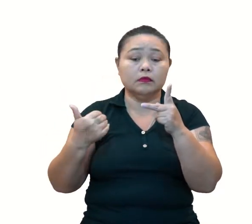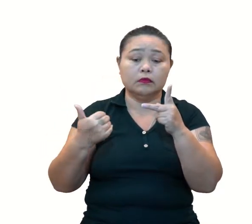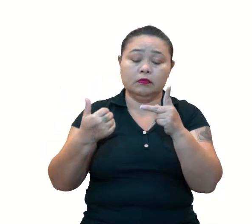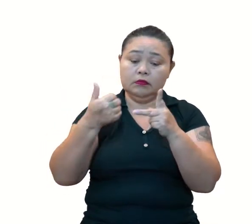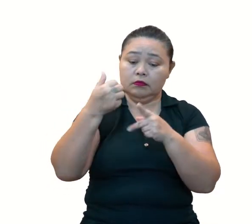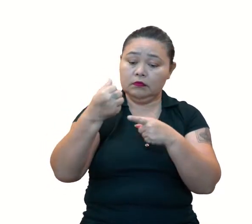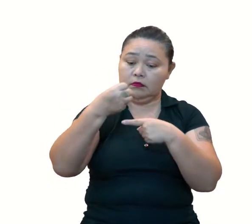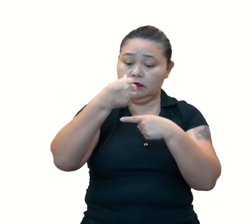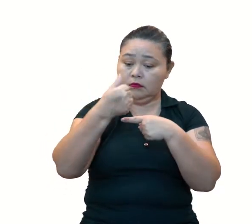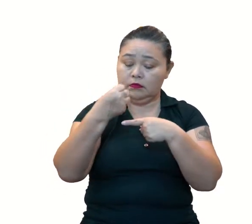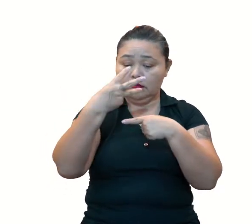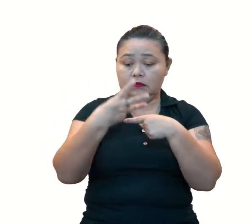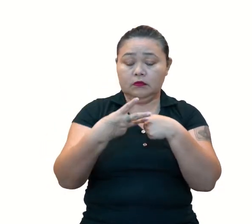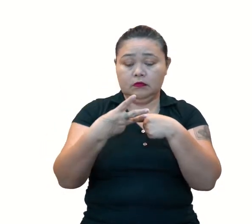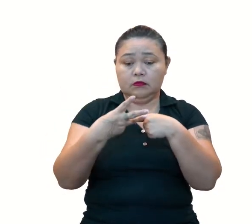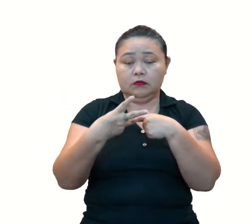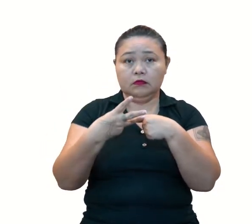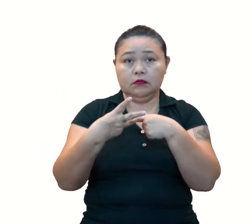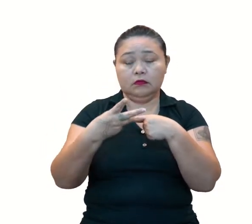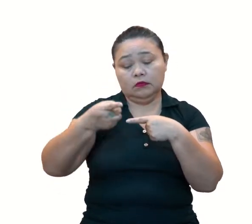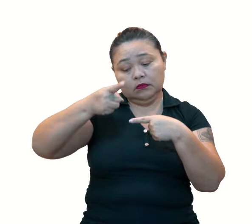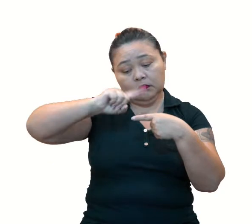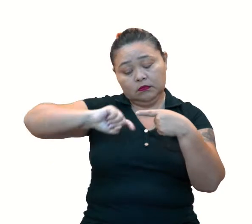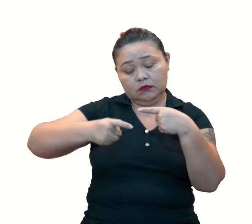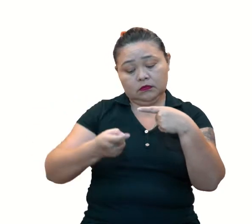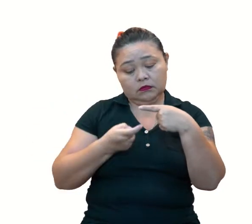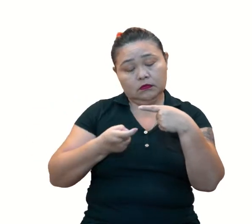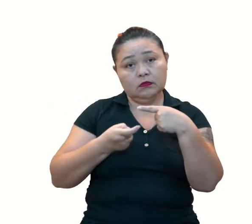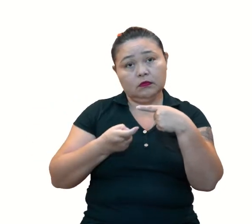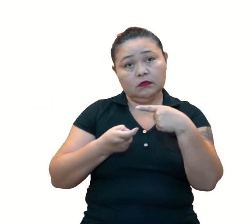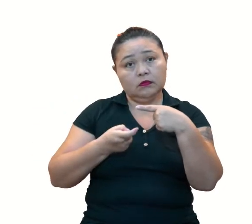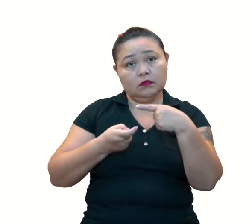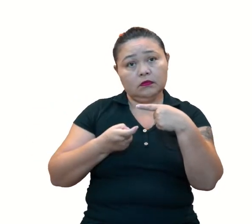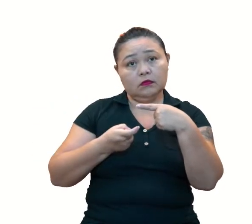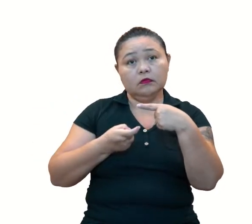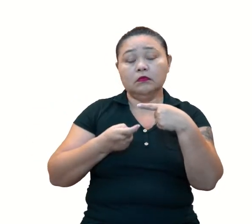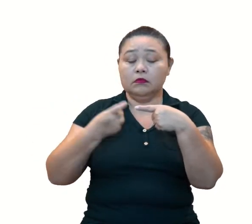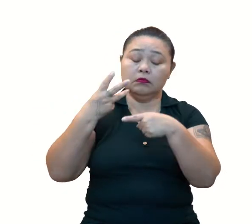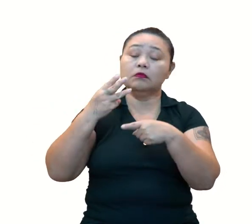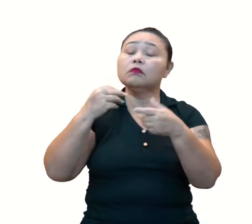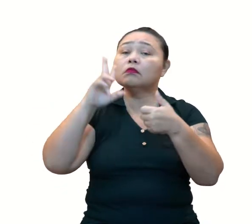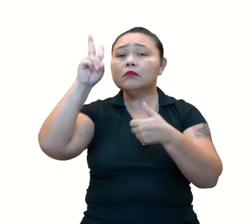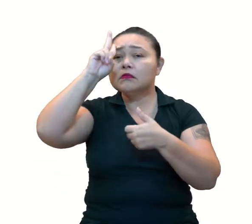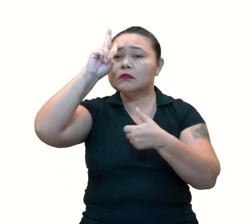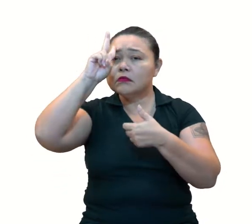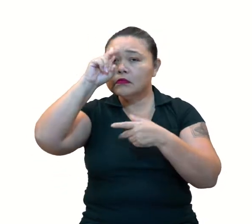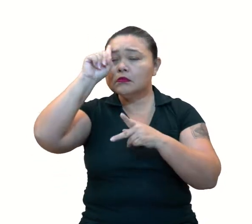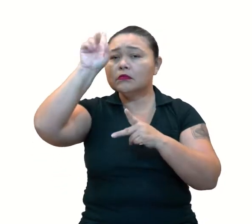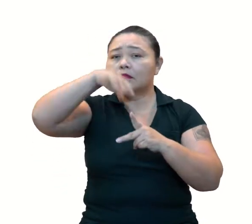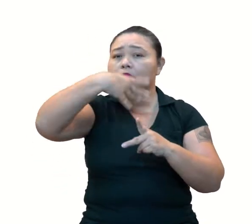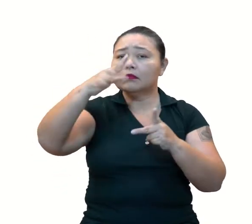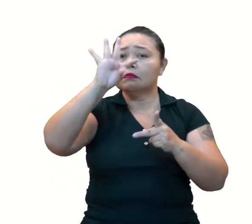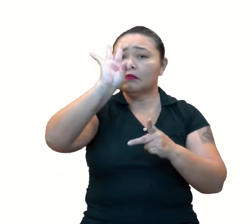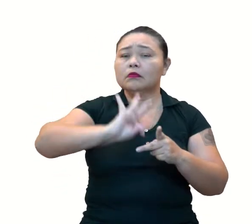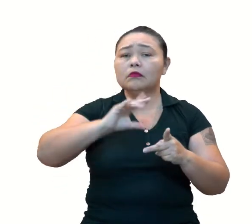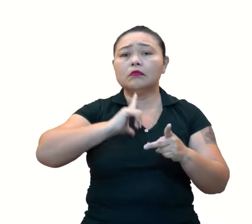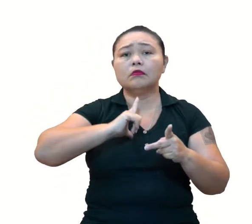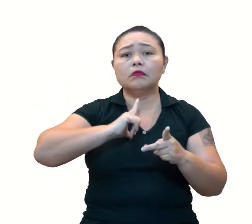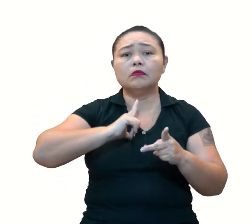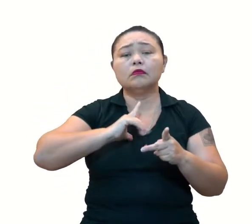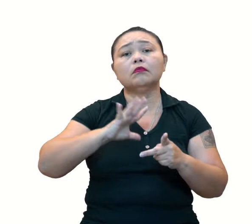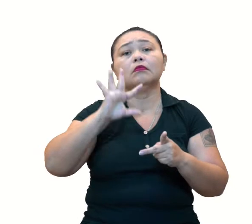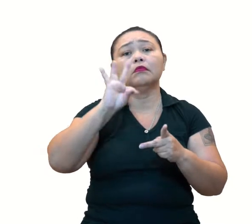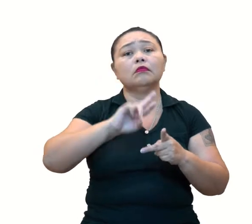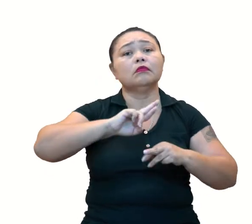13. O cateto adjacente, X. Tangente de 30, vamos lembrar lá no bate o sino da trigonometria? A tangente